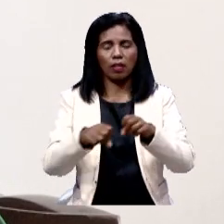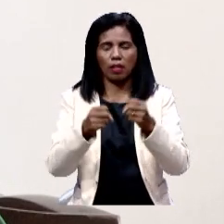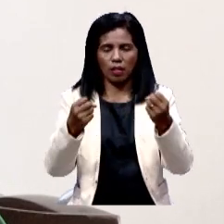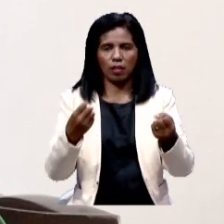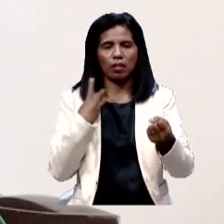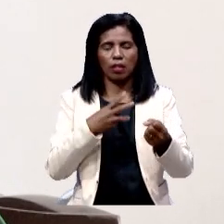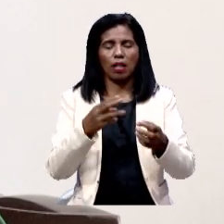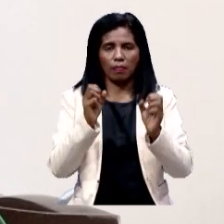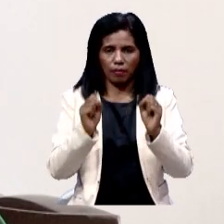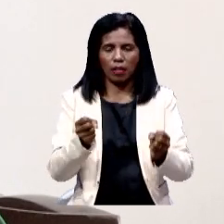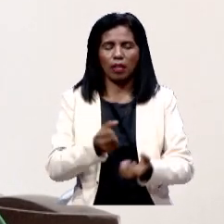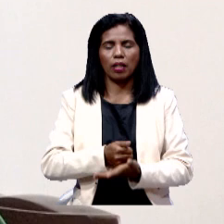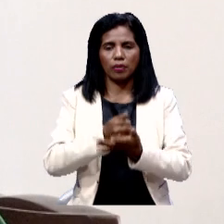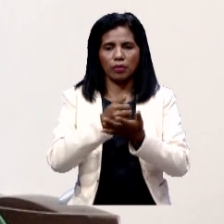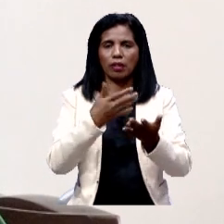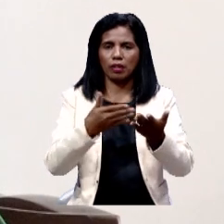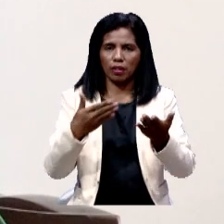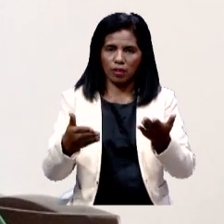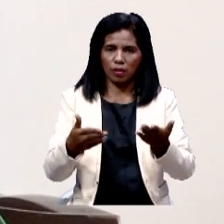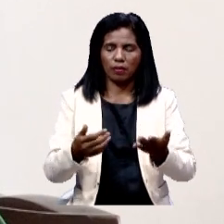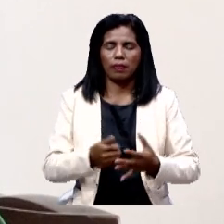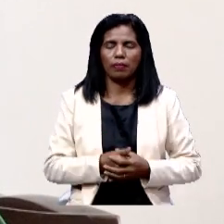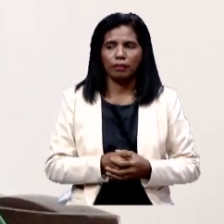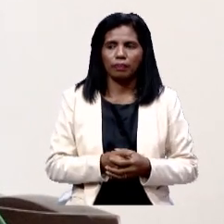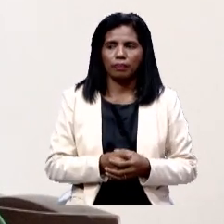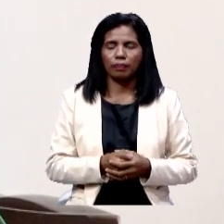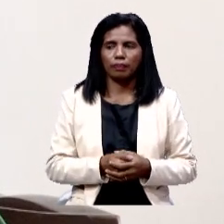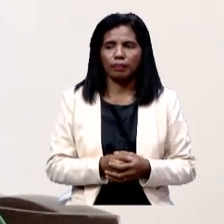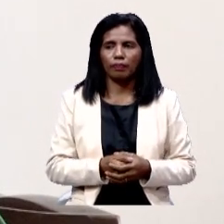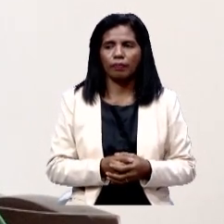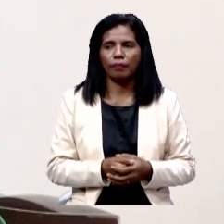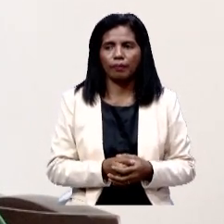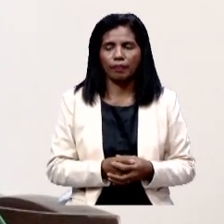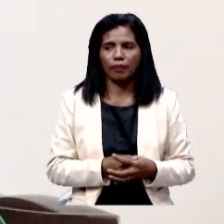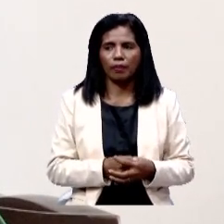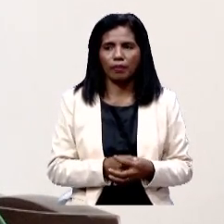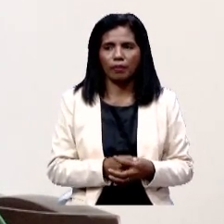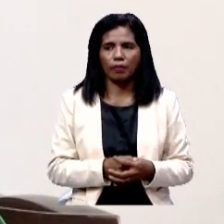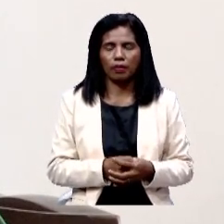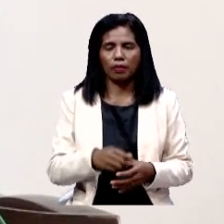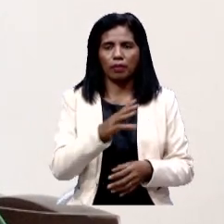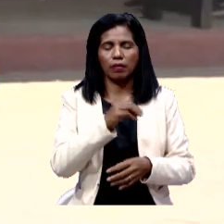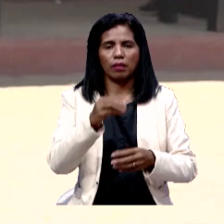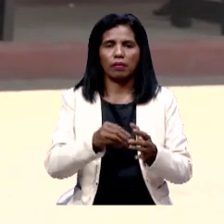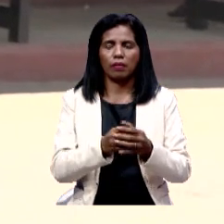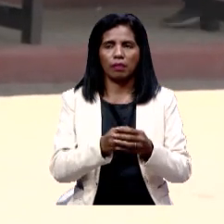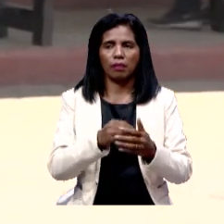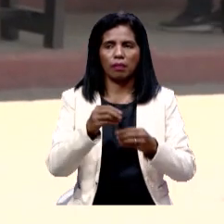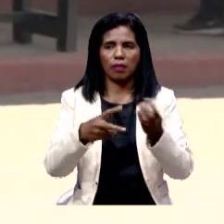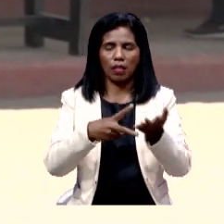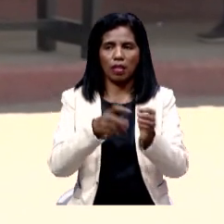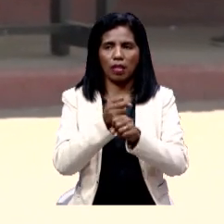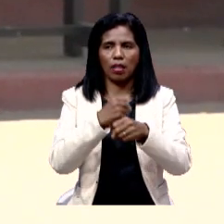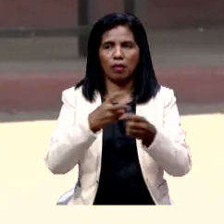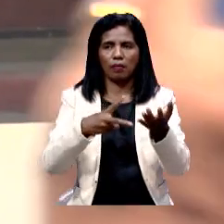resolver equipamento serane prato ne bele produs dokumen sira di luar pasport ini. Antes ne ia